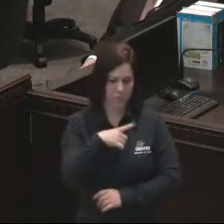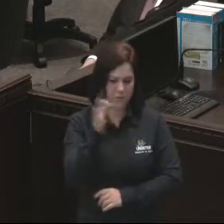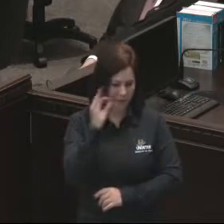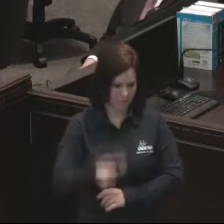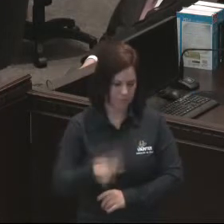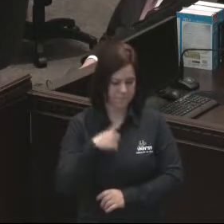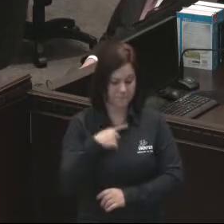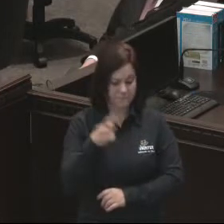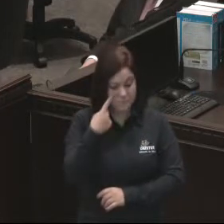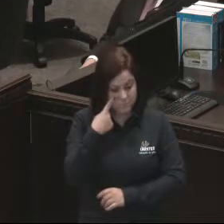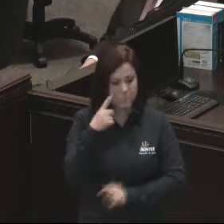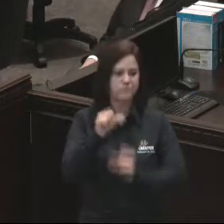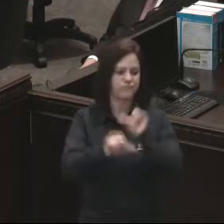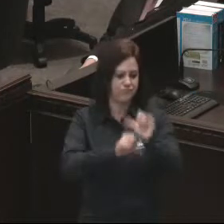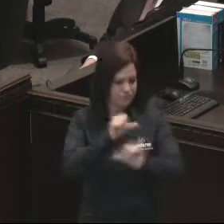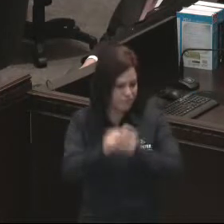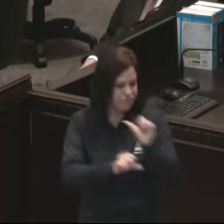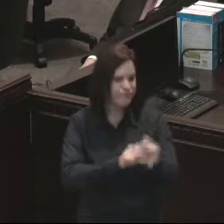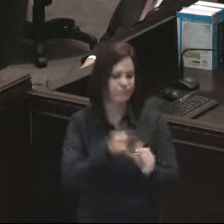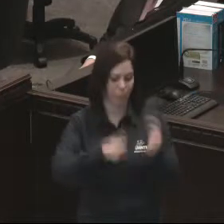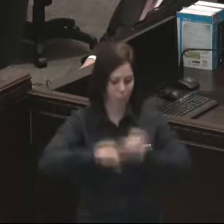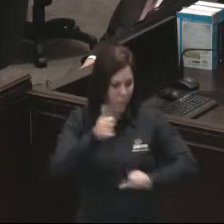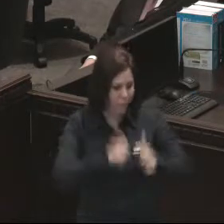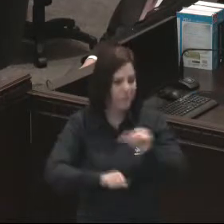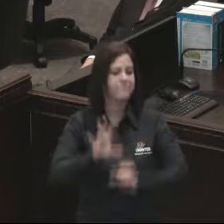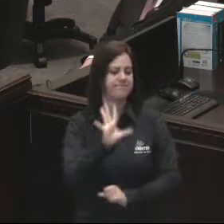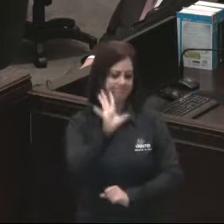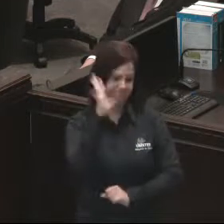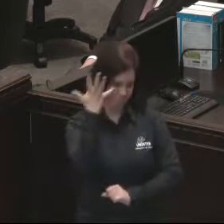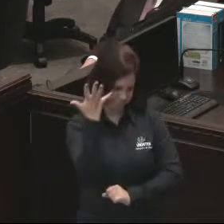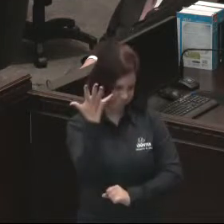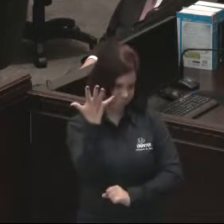hormonal. Então, isso a gente tem também, como eu disse, né,